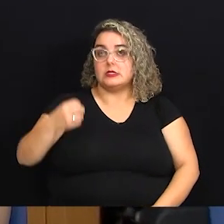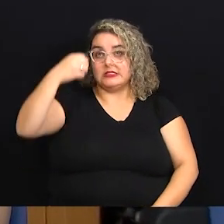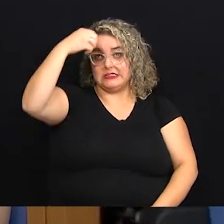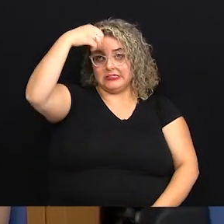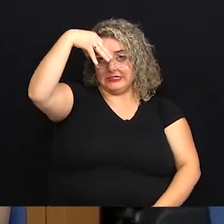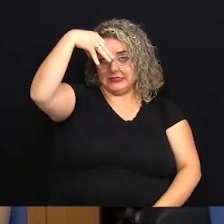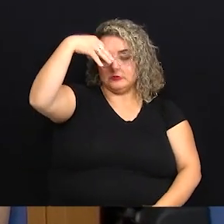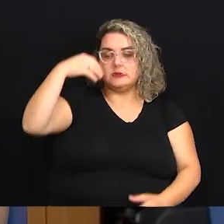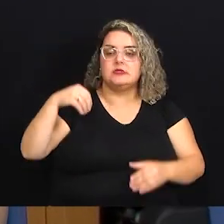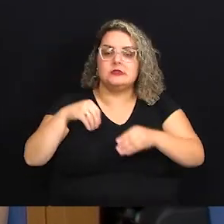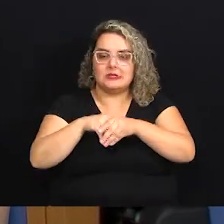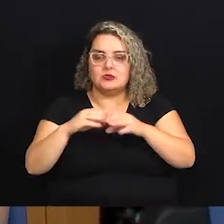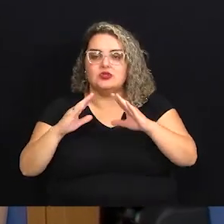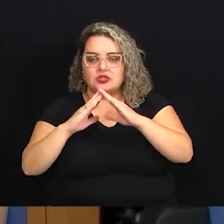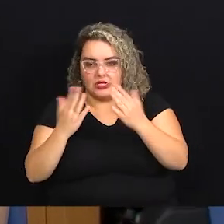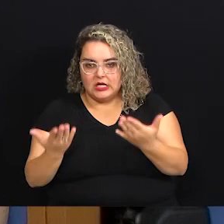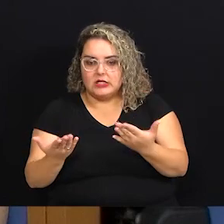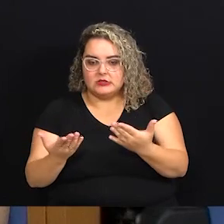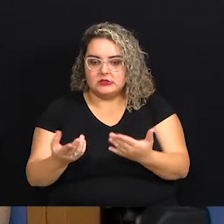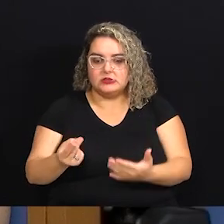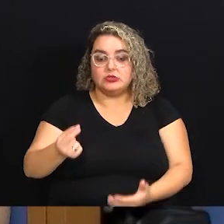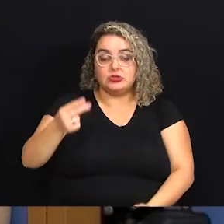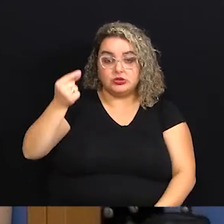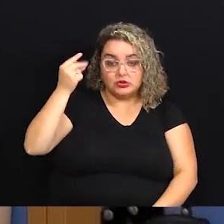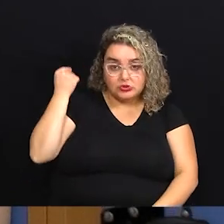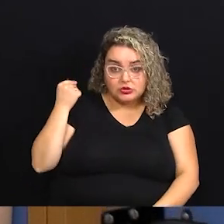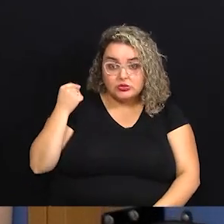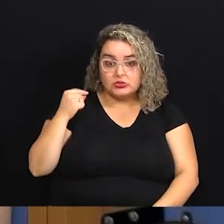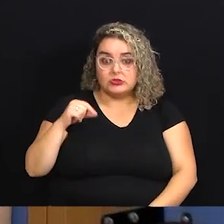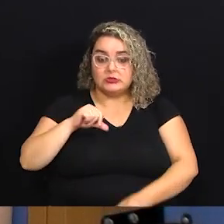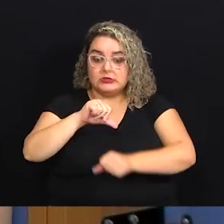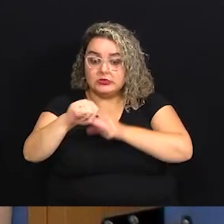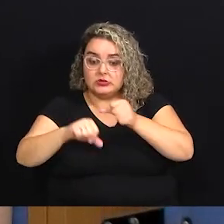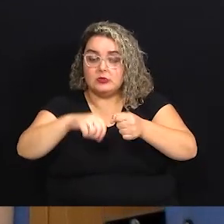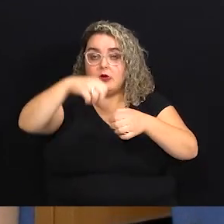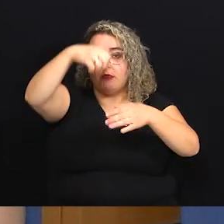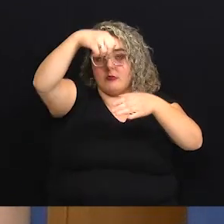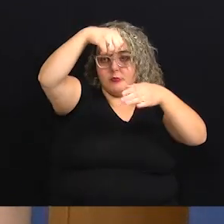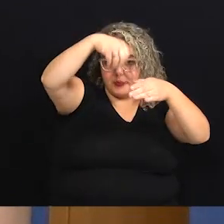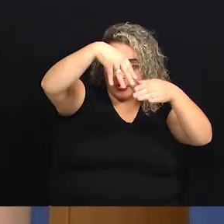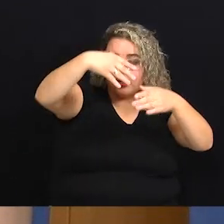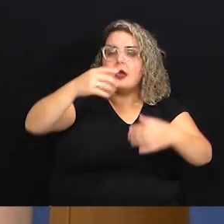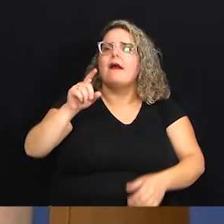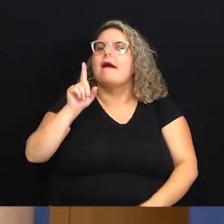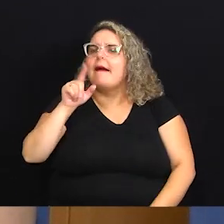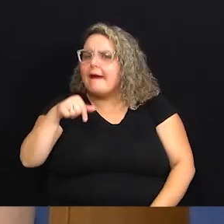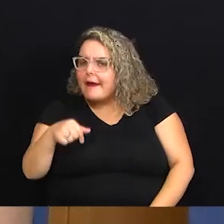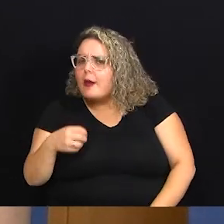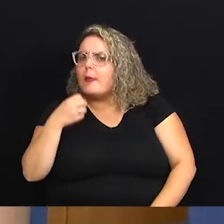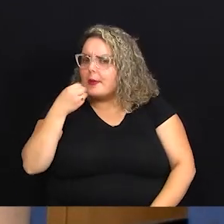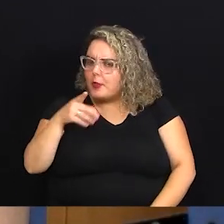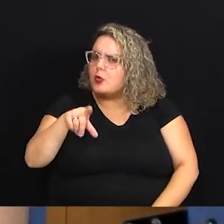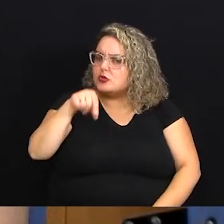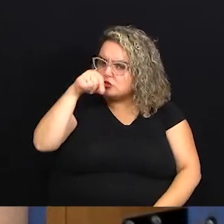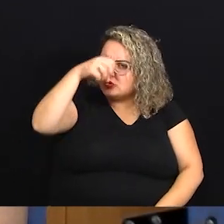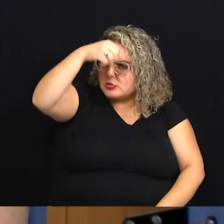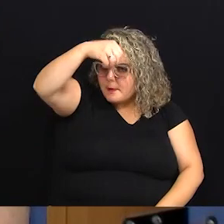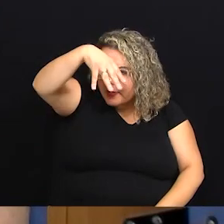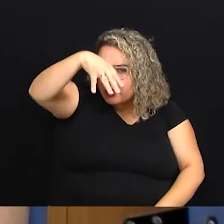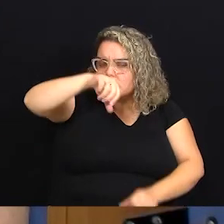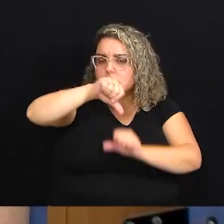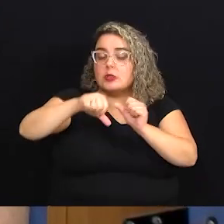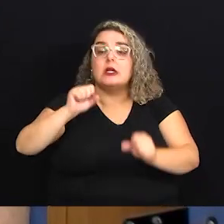as próprias lâmpadas de casa, né? Há muito tempo tem a questão de se trocar as lâmpadas. Ainda é uma